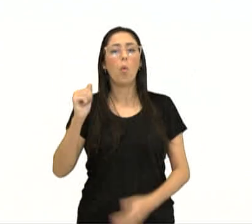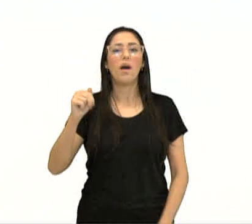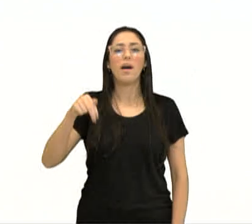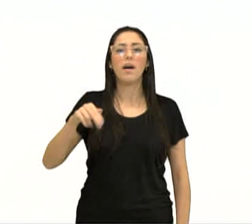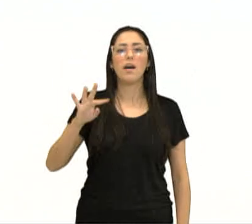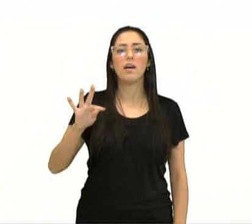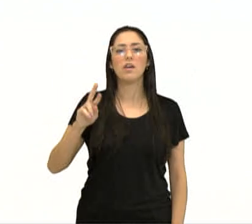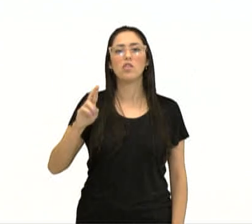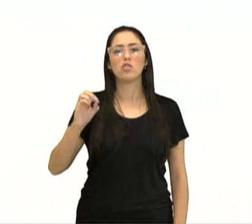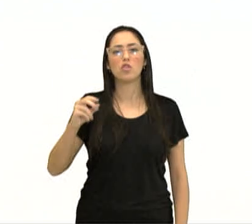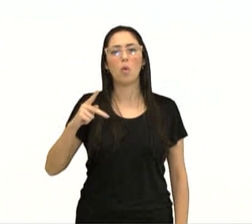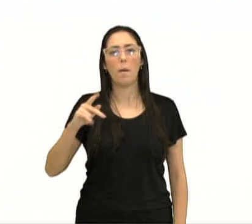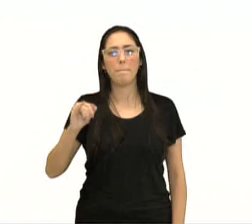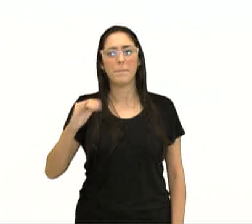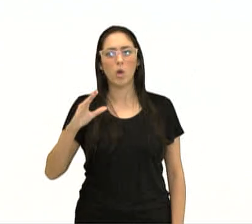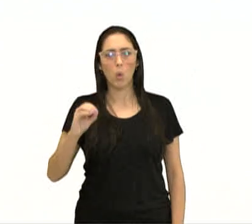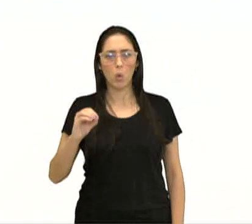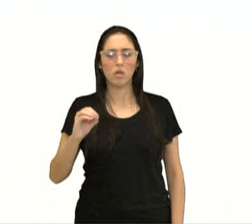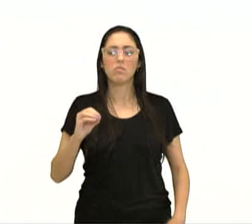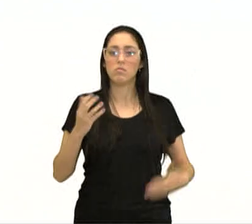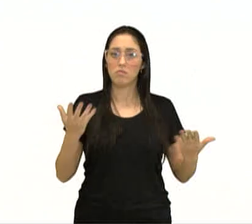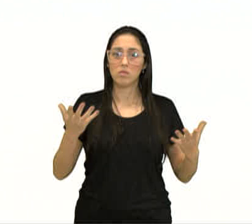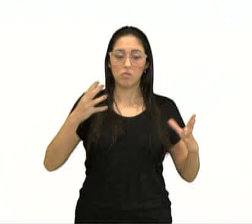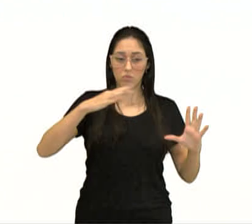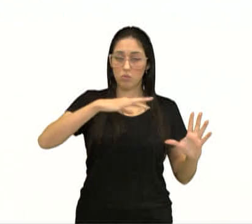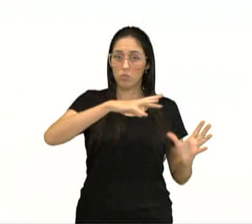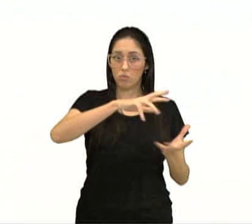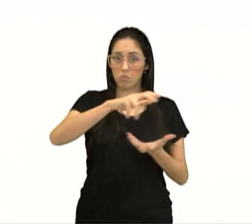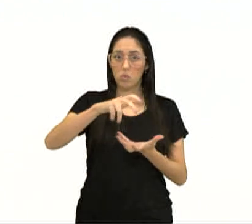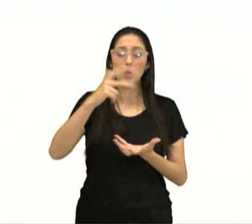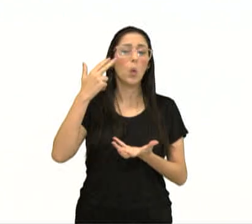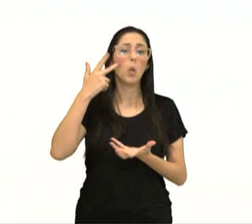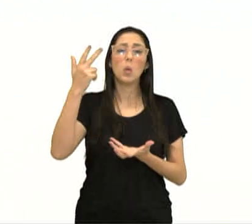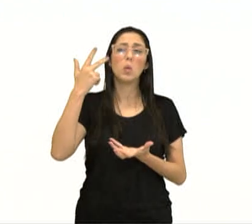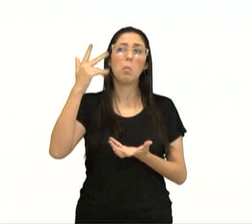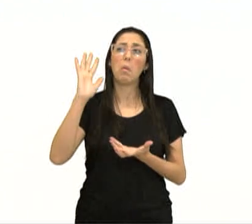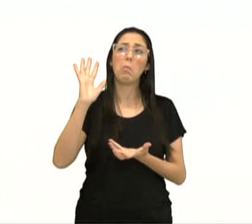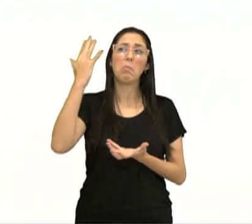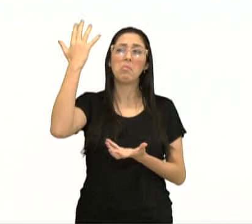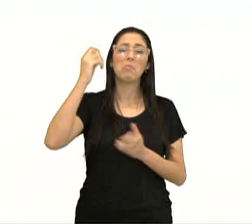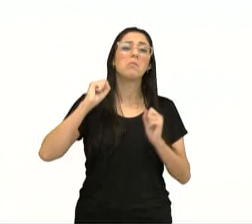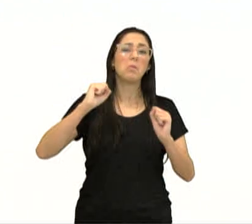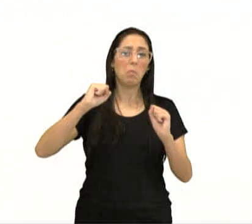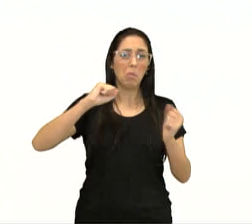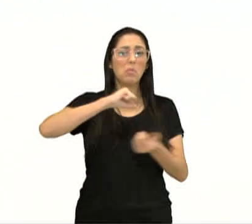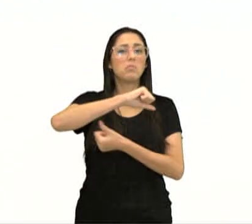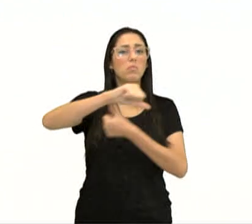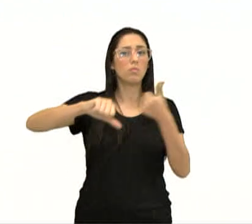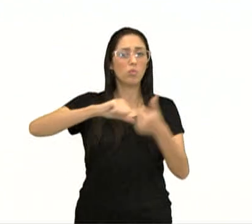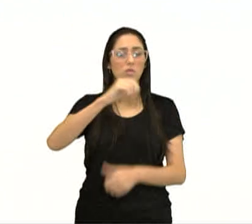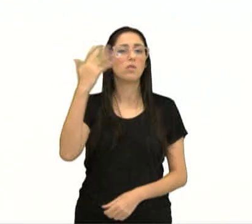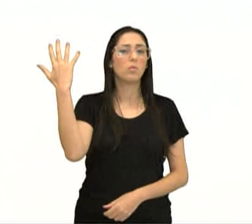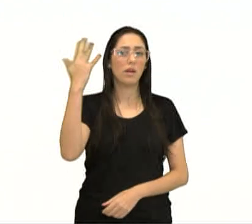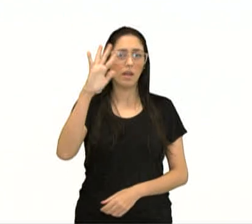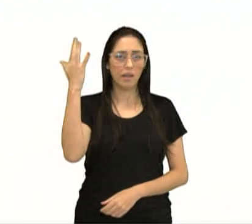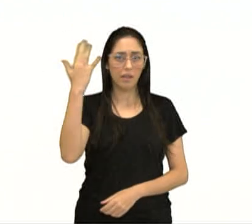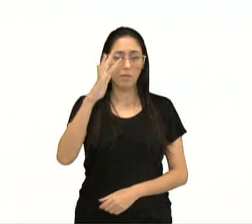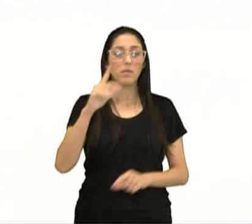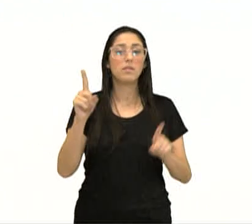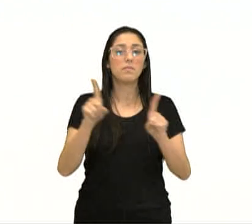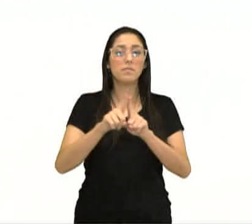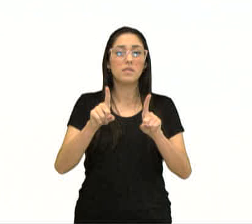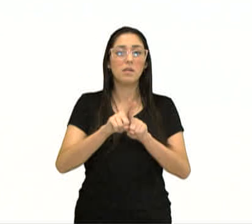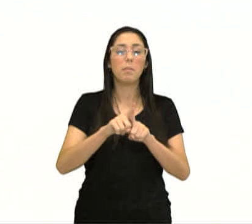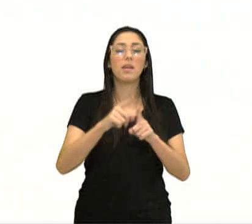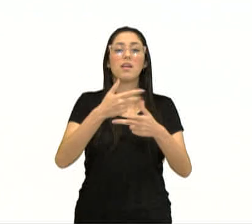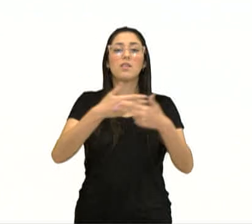Então, condições naturais do nosso planeta podem promover transformações no clima, mas também a ação